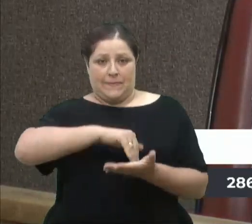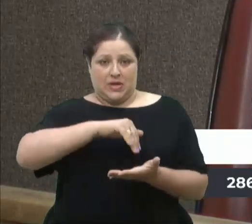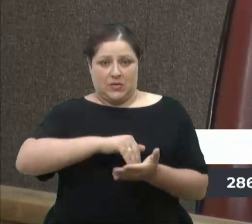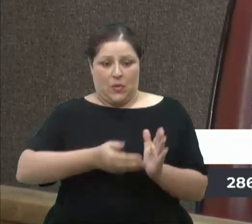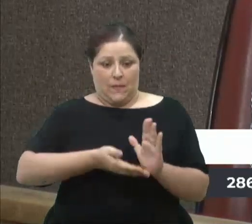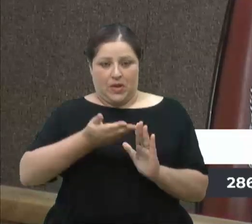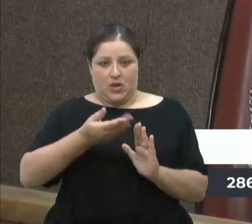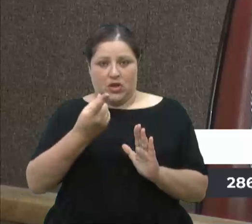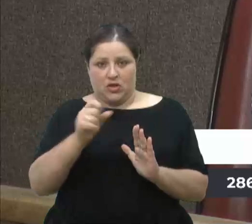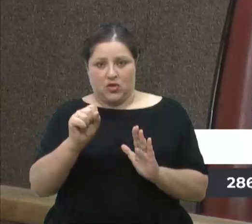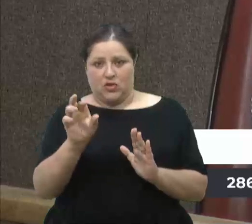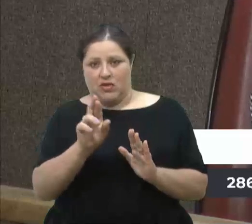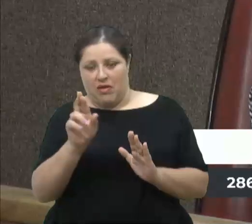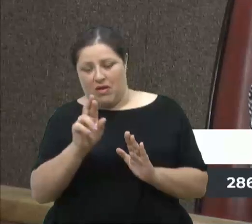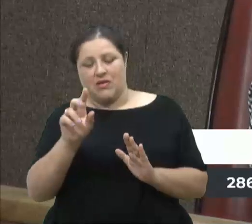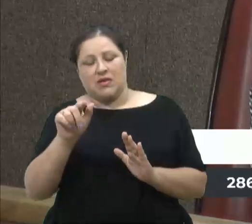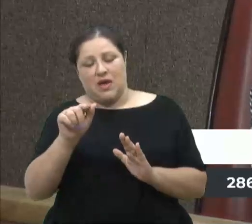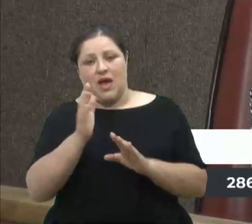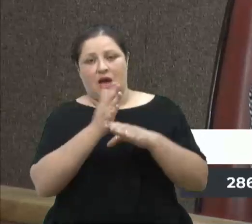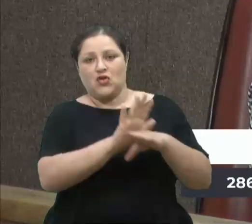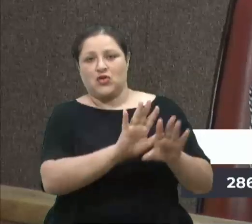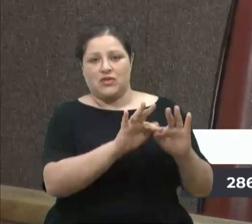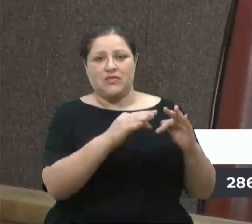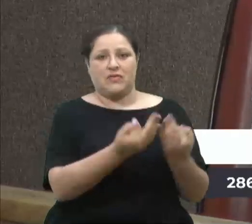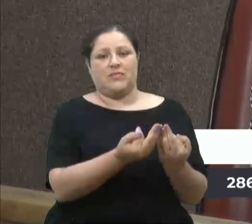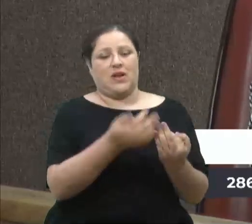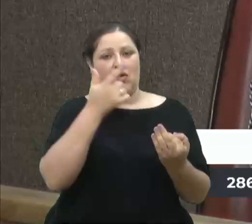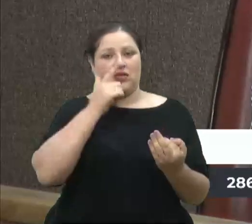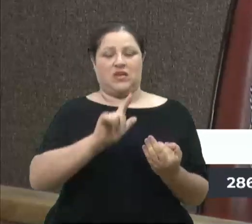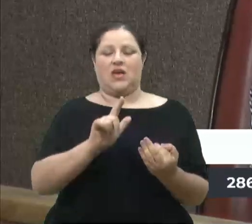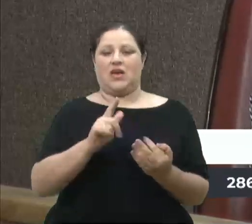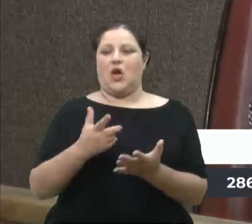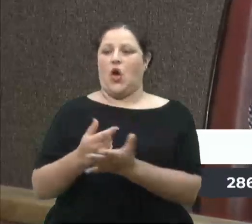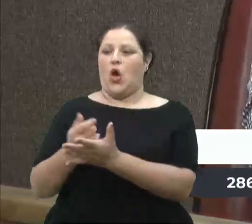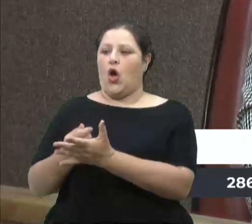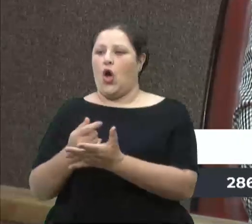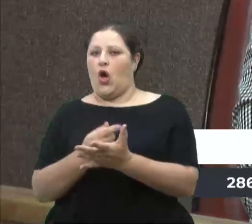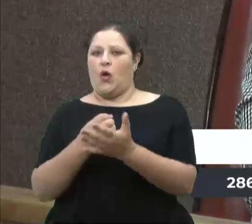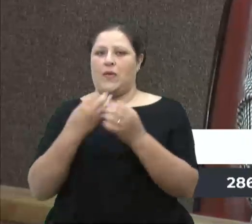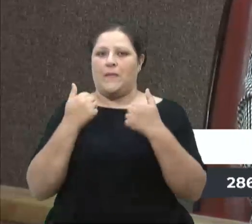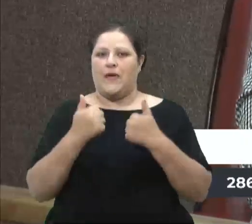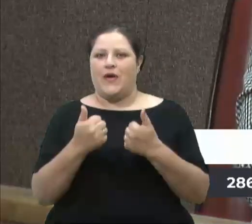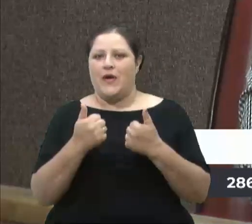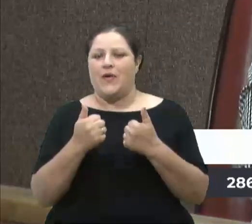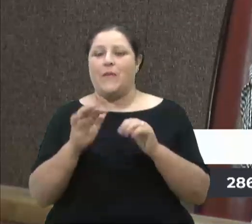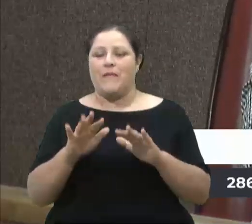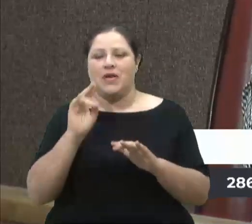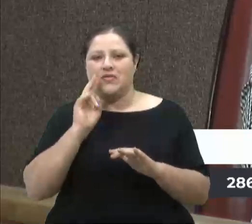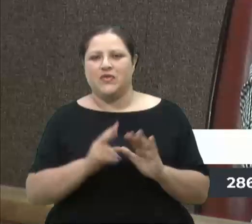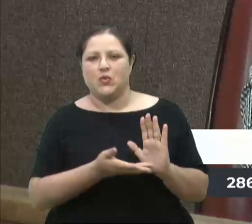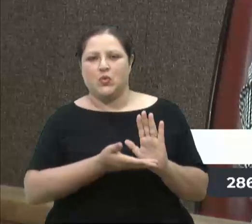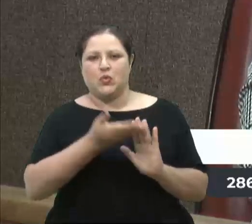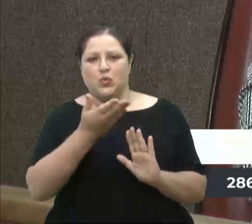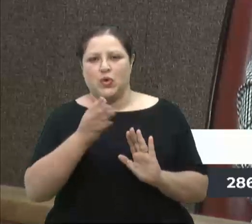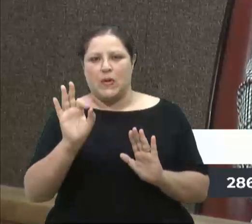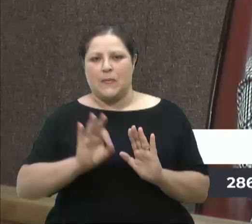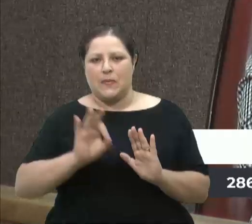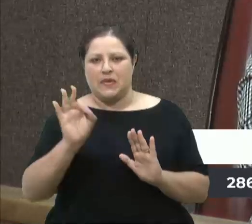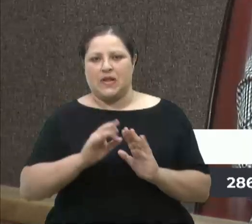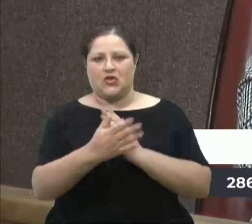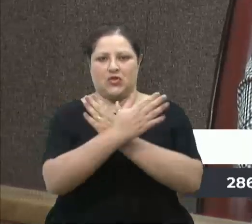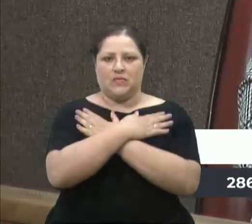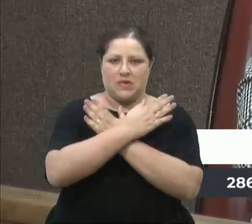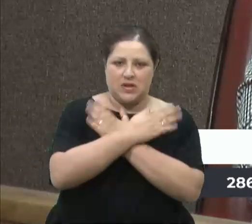que ajudou as famílias a a o poder de compra ficar muito bom né mas a gente viu que subiu taxa de desemprego